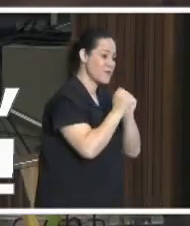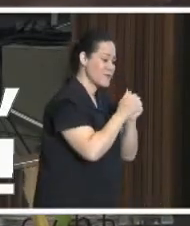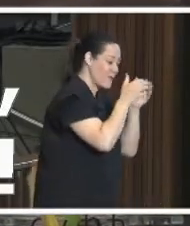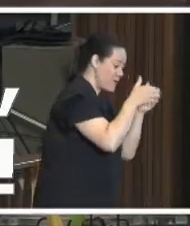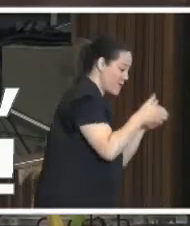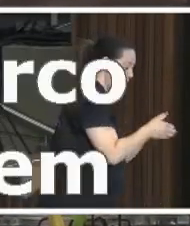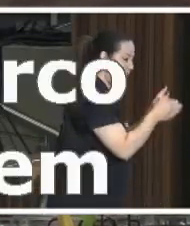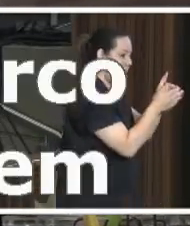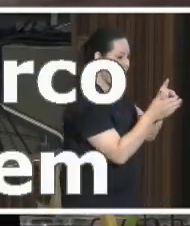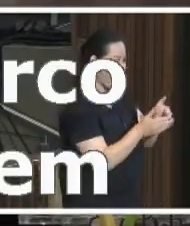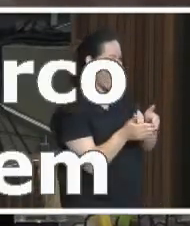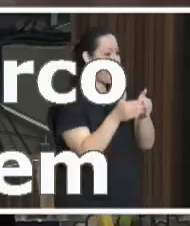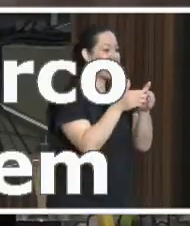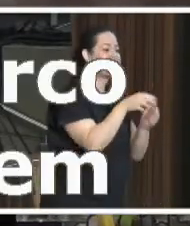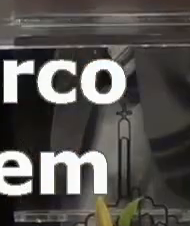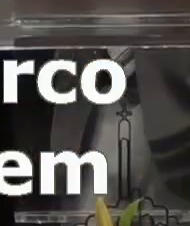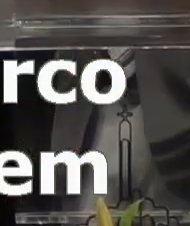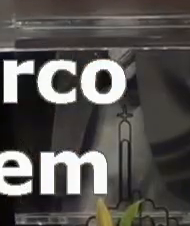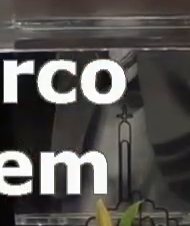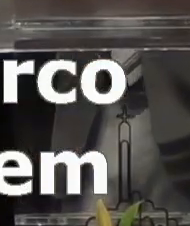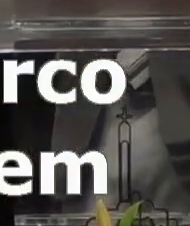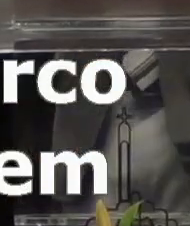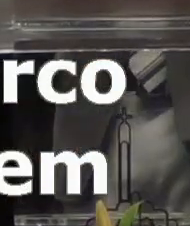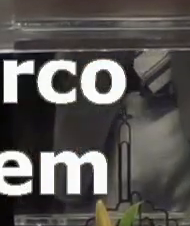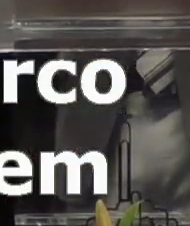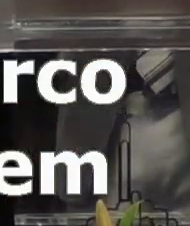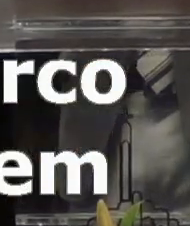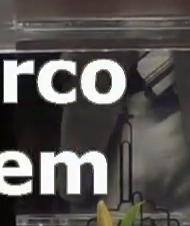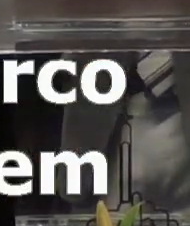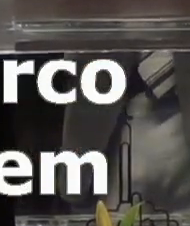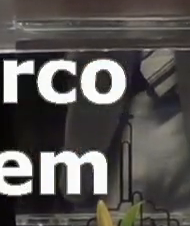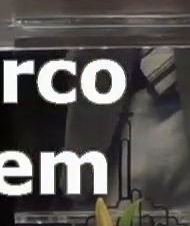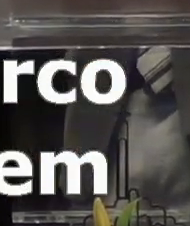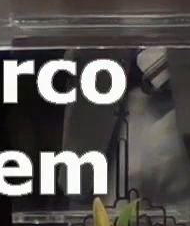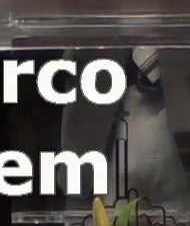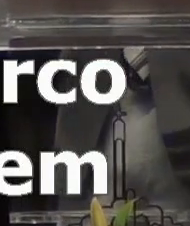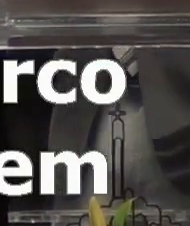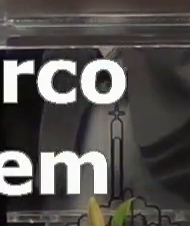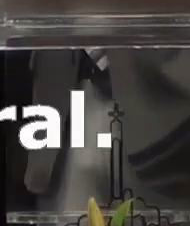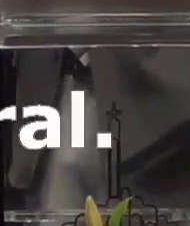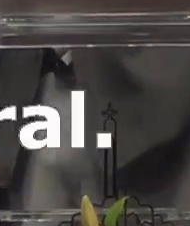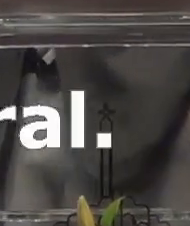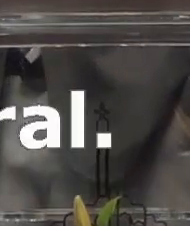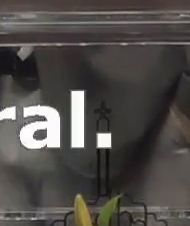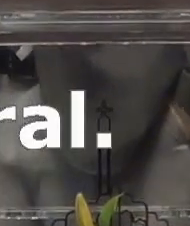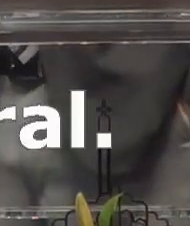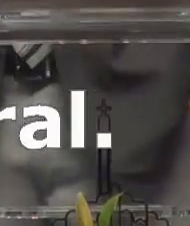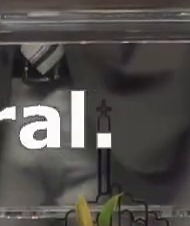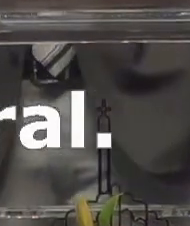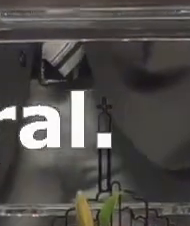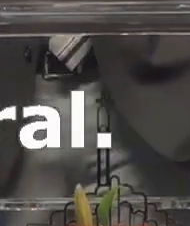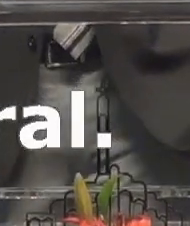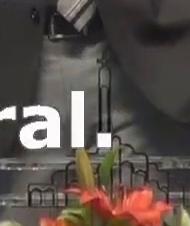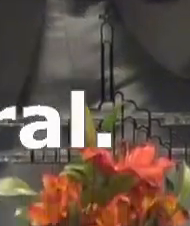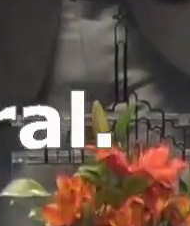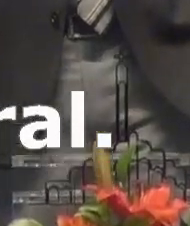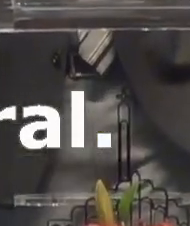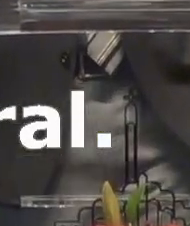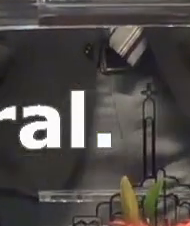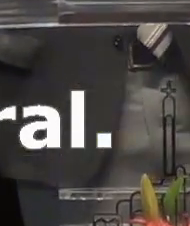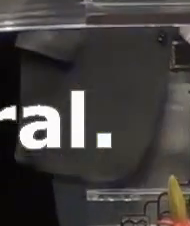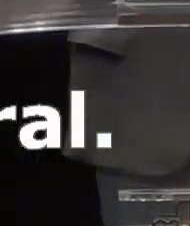muito bem. Com Cristo no barco, tudo vai muito bem e passa